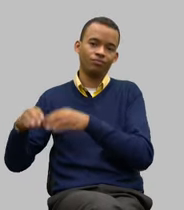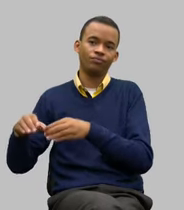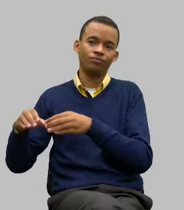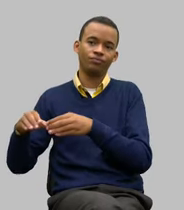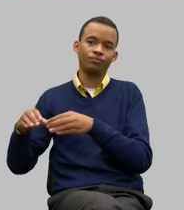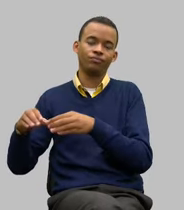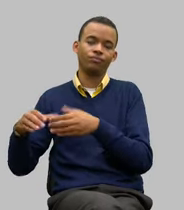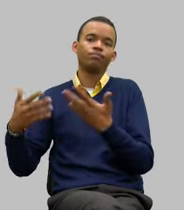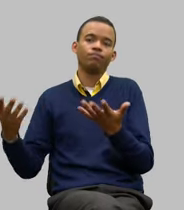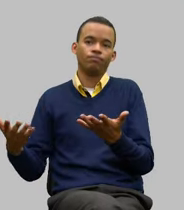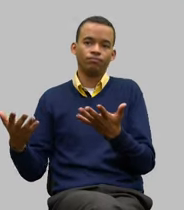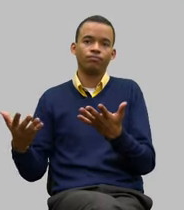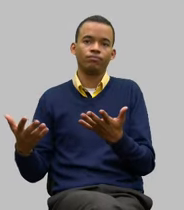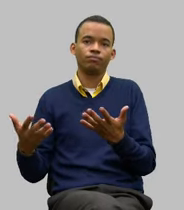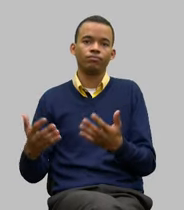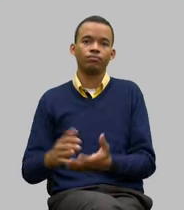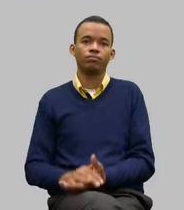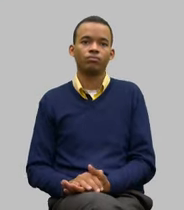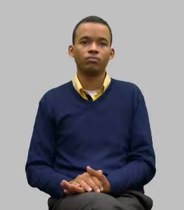ingresso